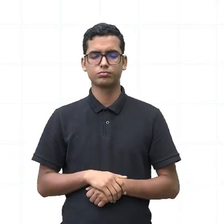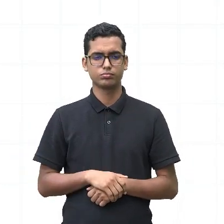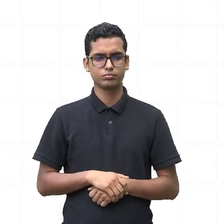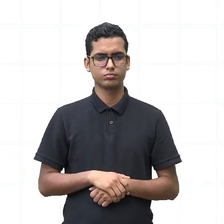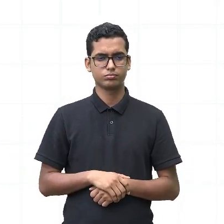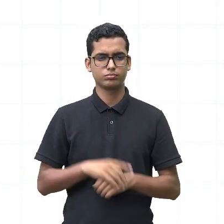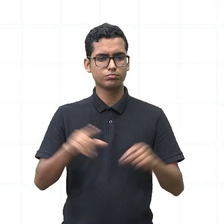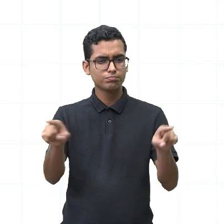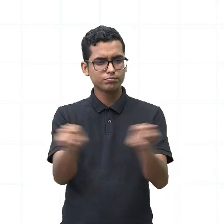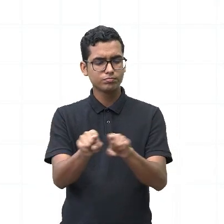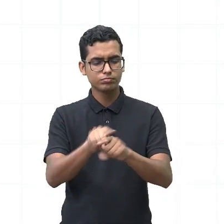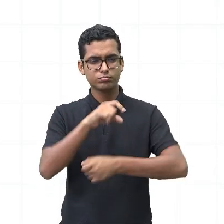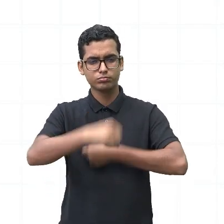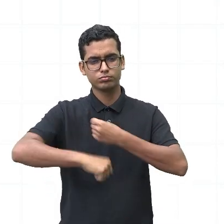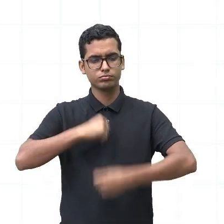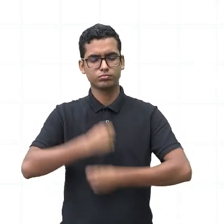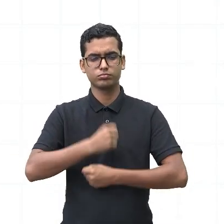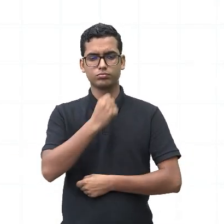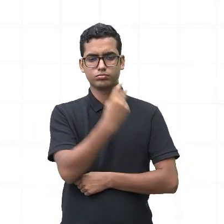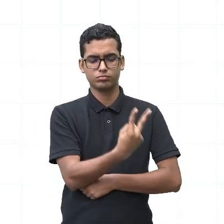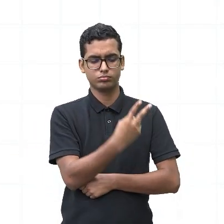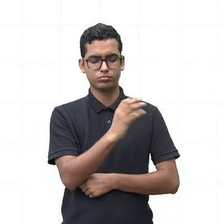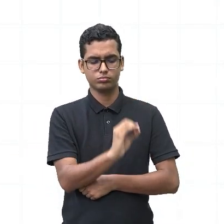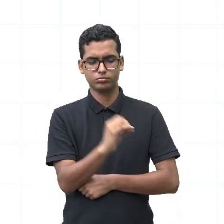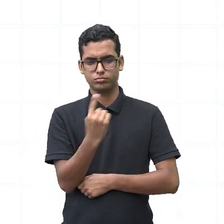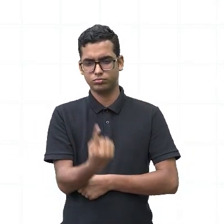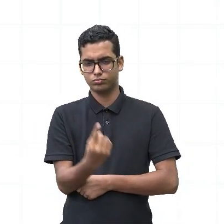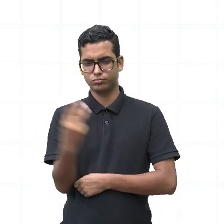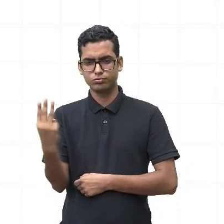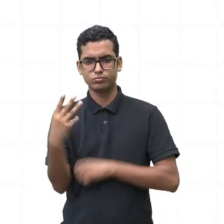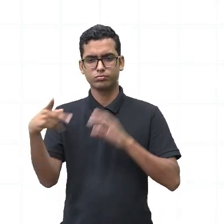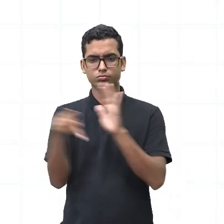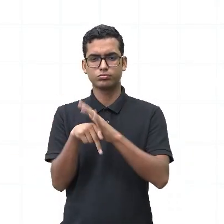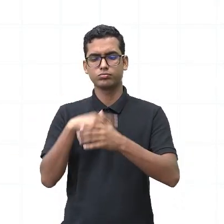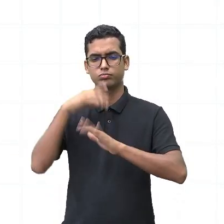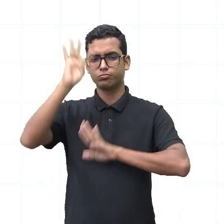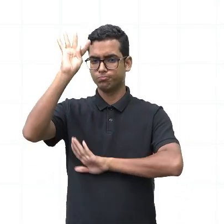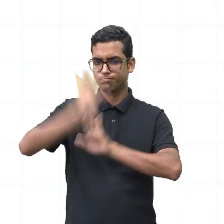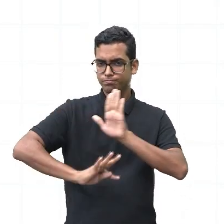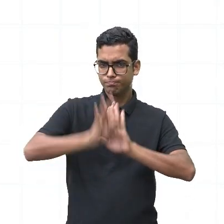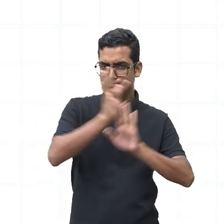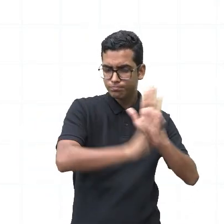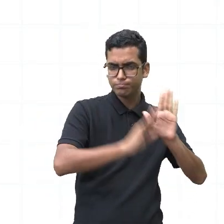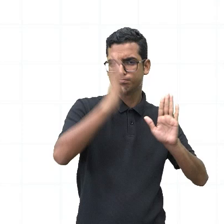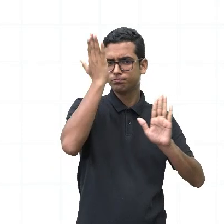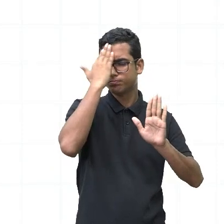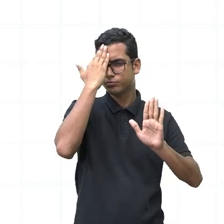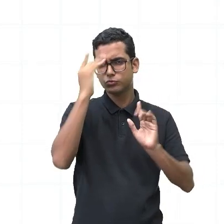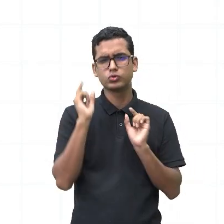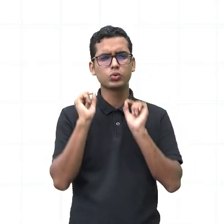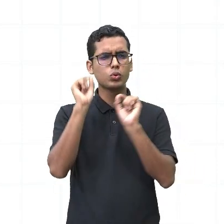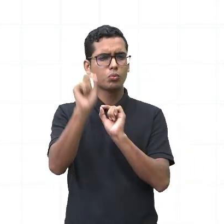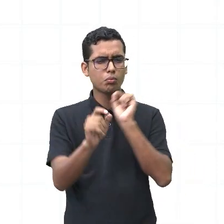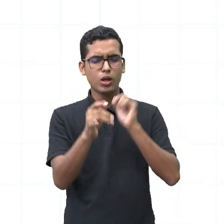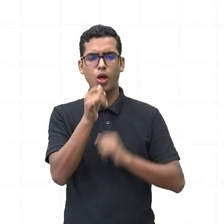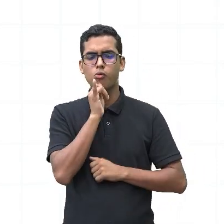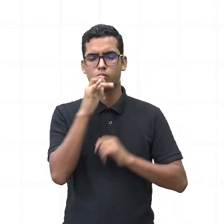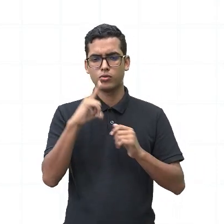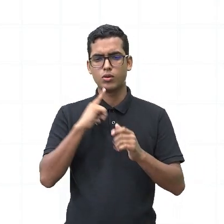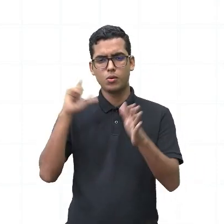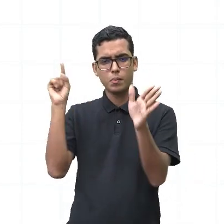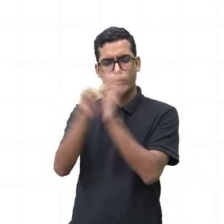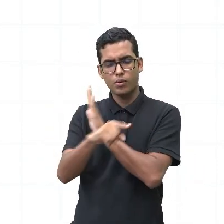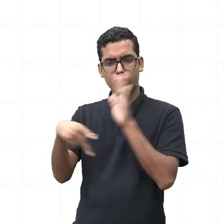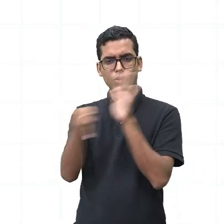com 2013? Você corre, né, para o texto para saber se de repente tem na questão